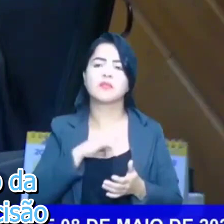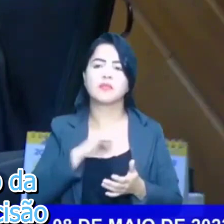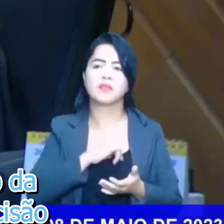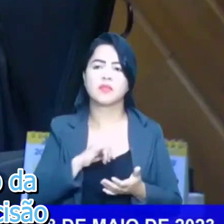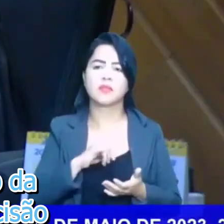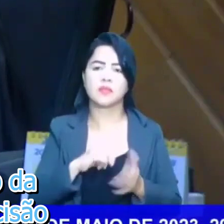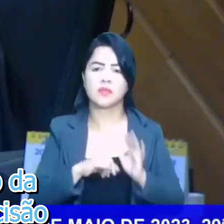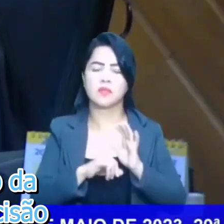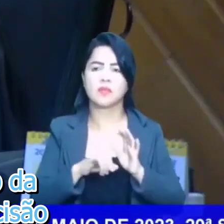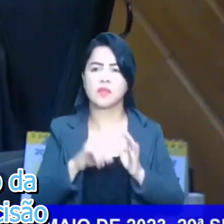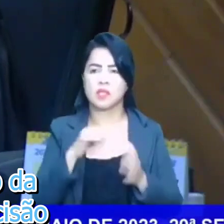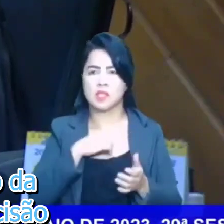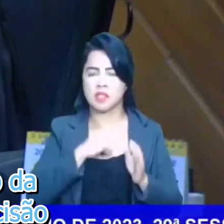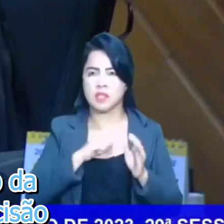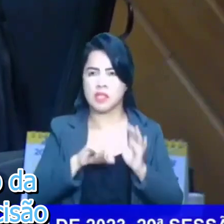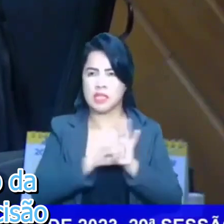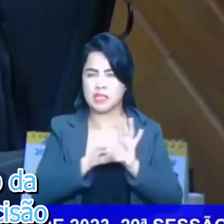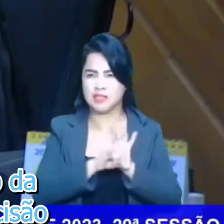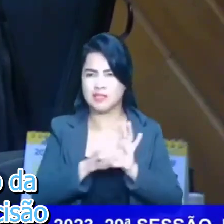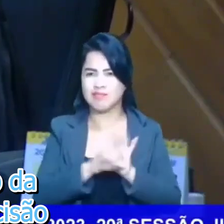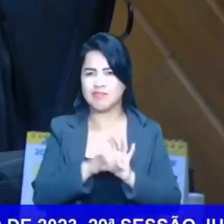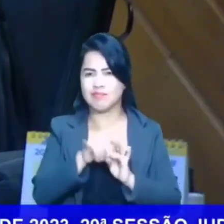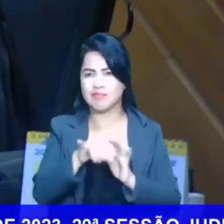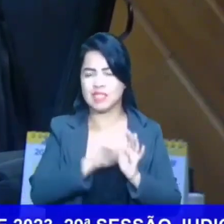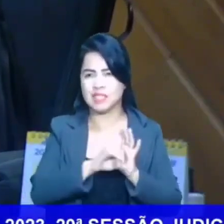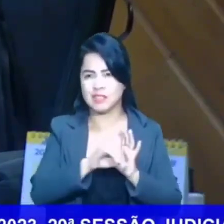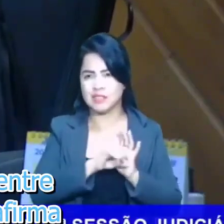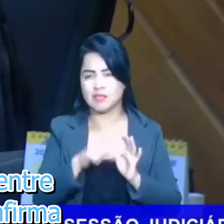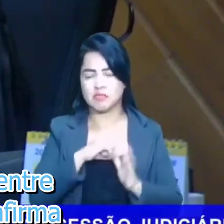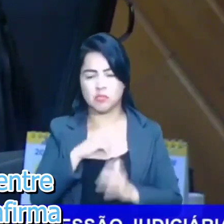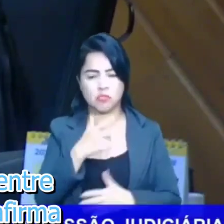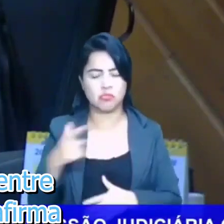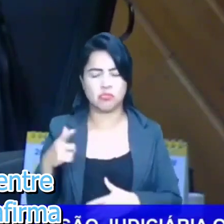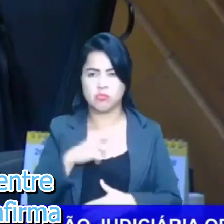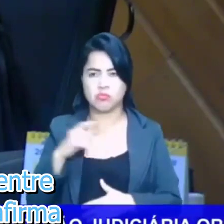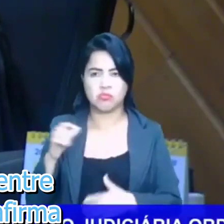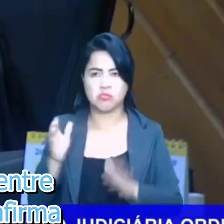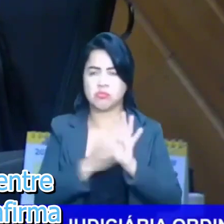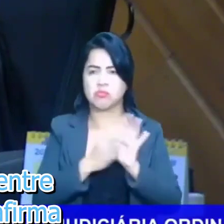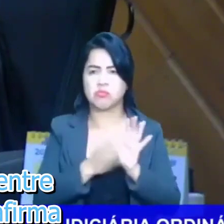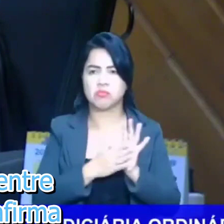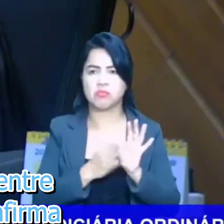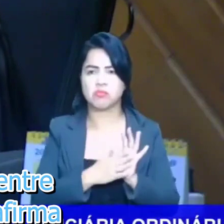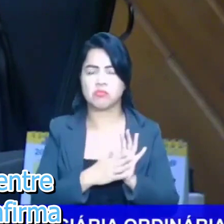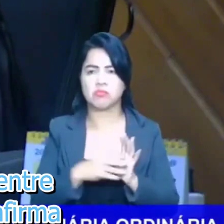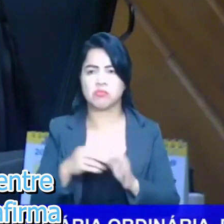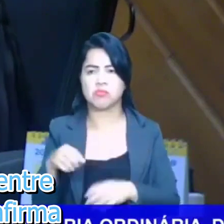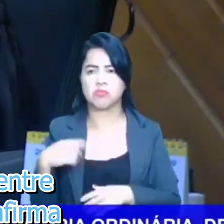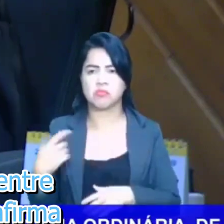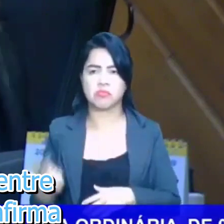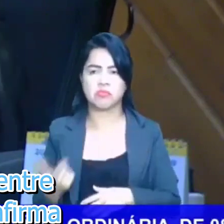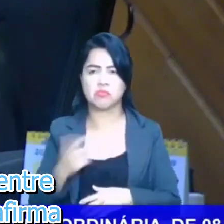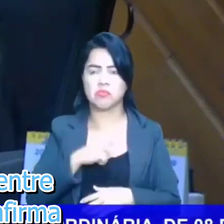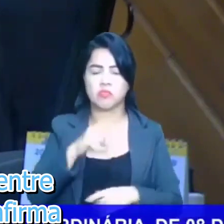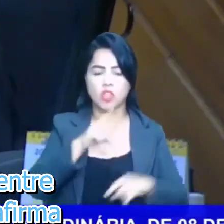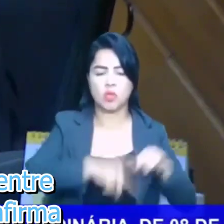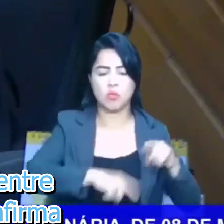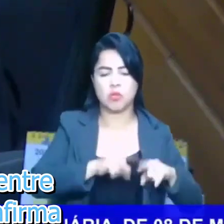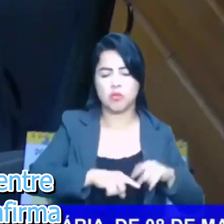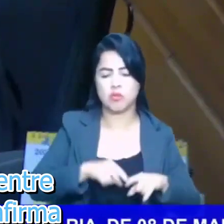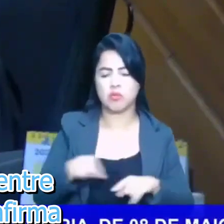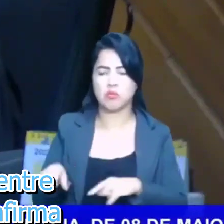ficou consignada a decisão que não há comprovação de que existe um liame entre o